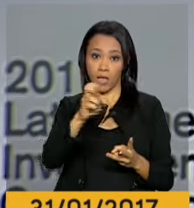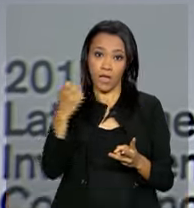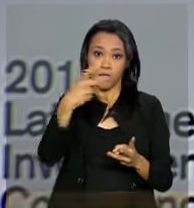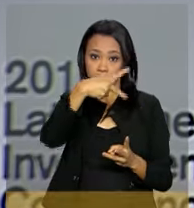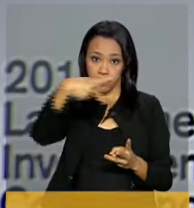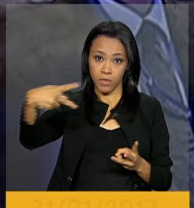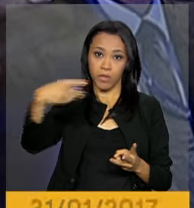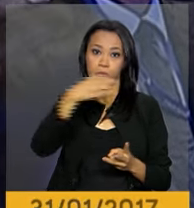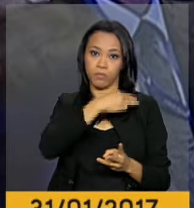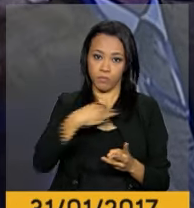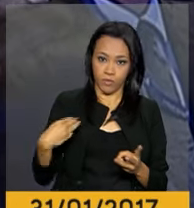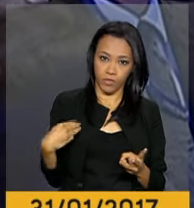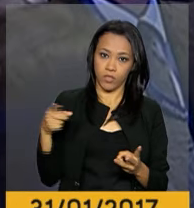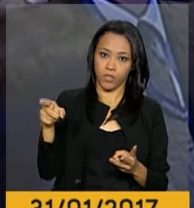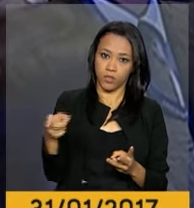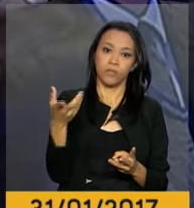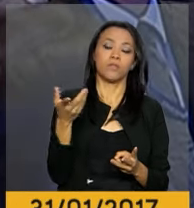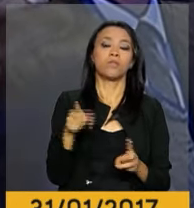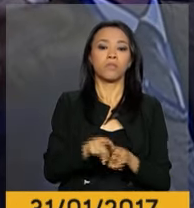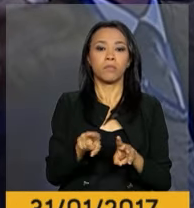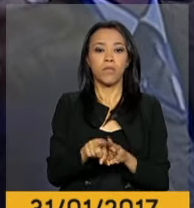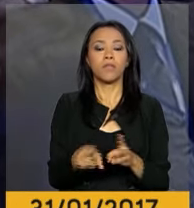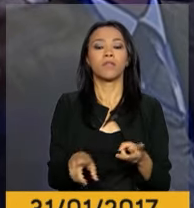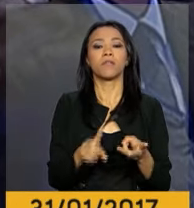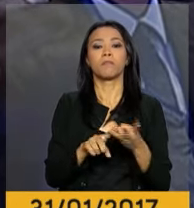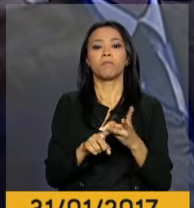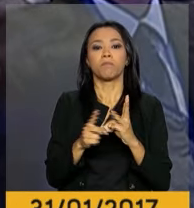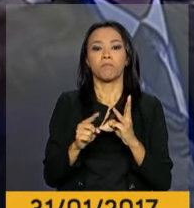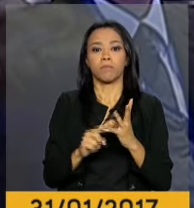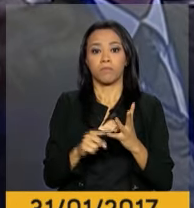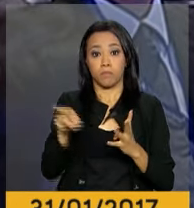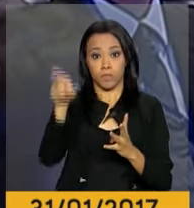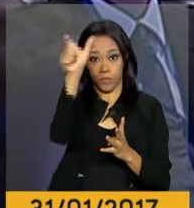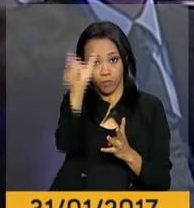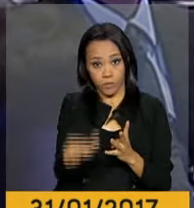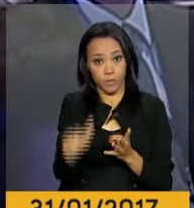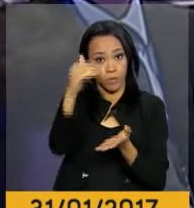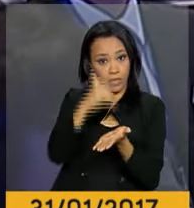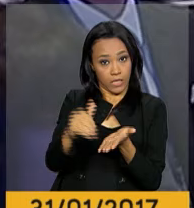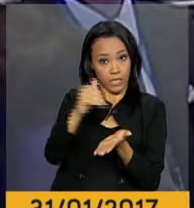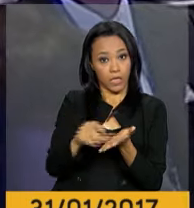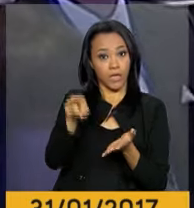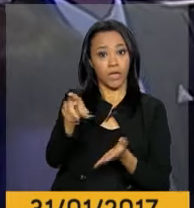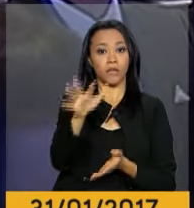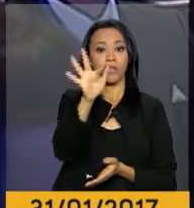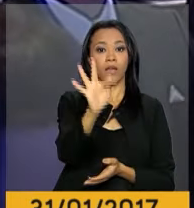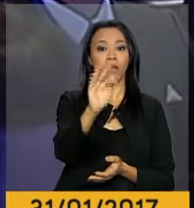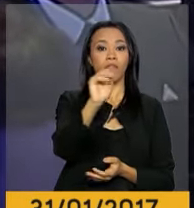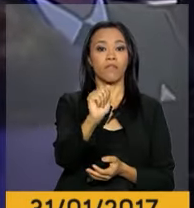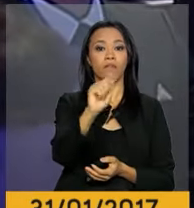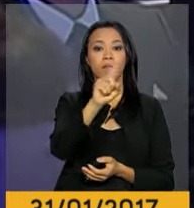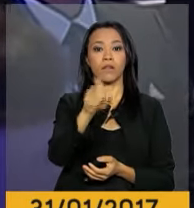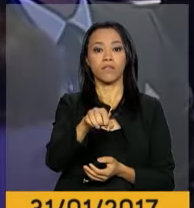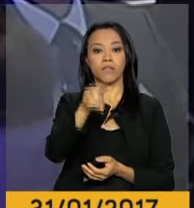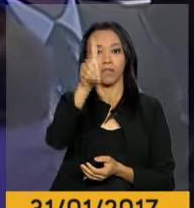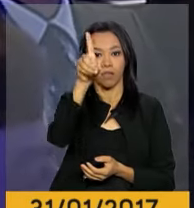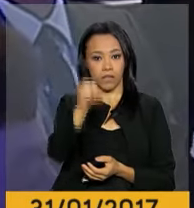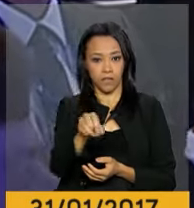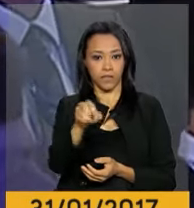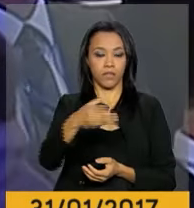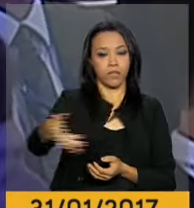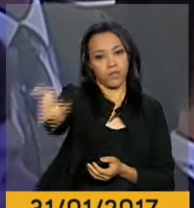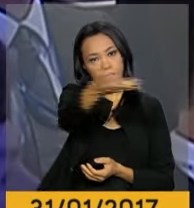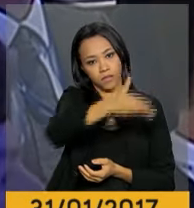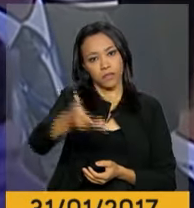de estado o Senor hélcio toques secretário Estadual da Fazenda aos senhores e as